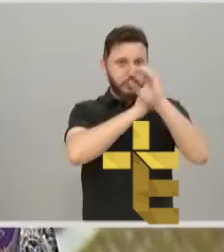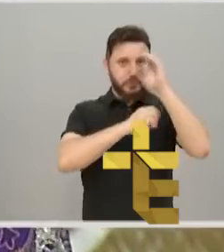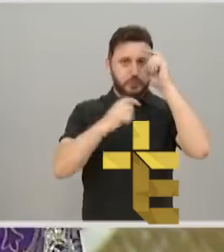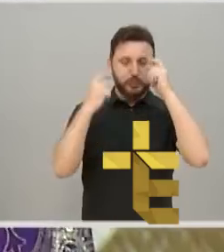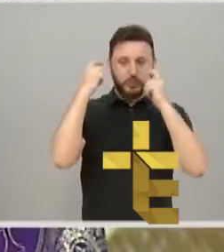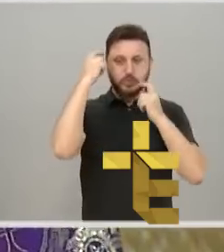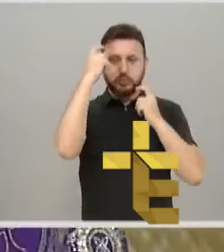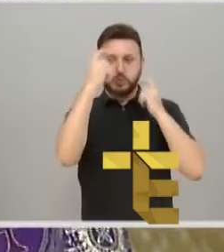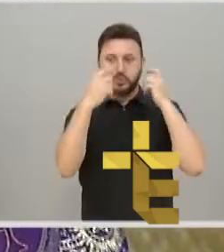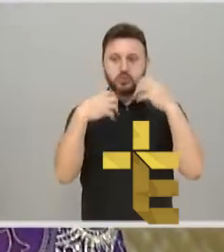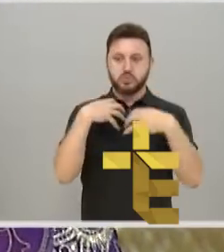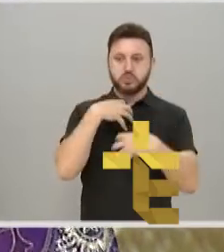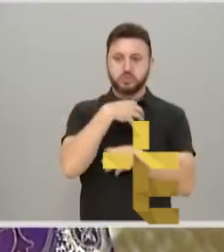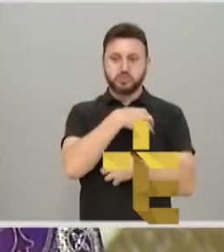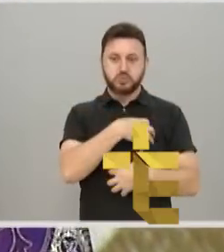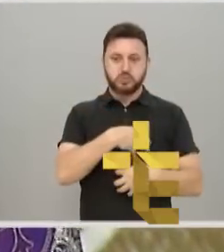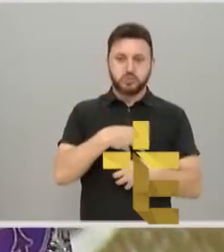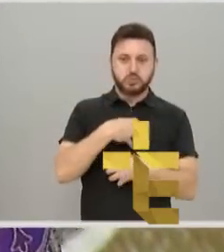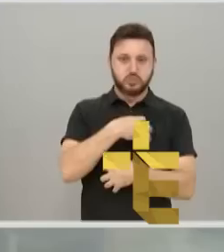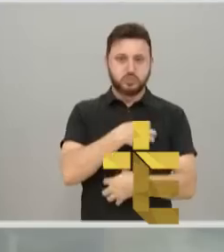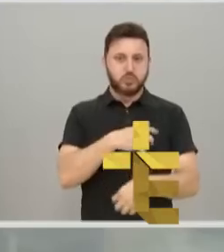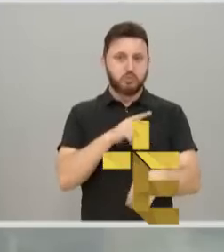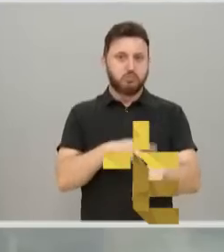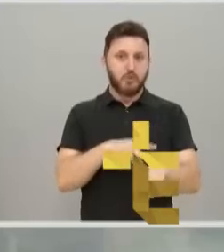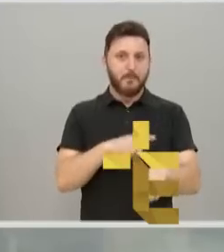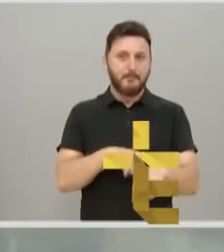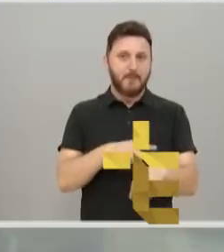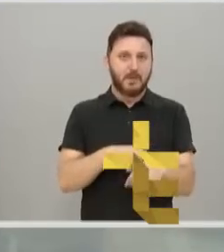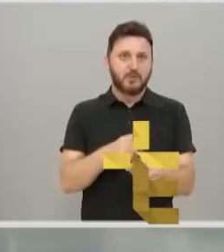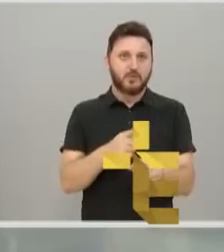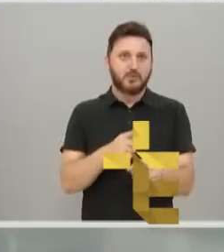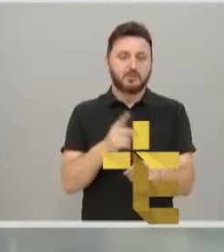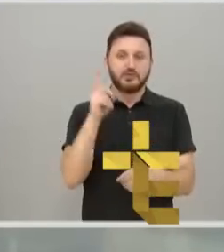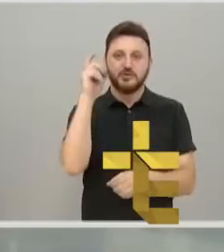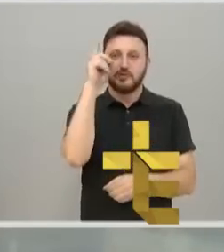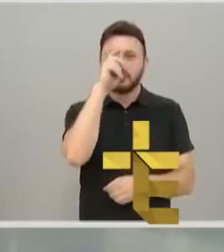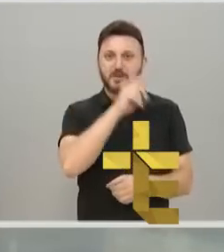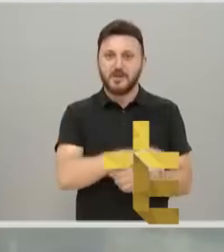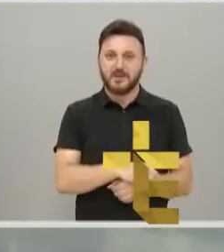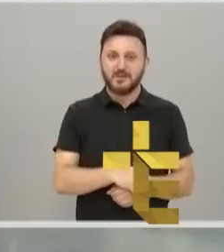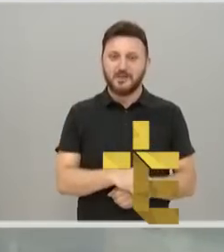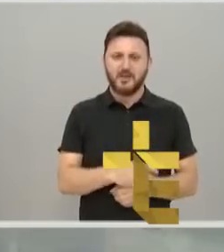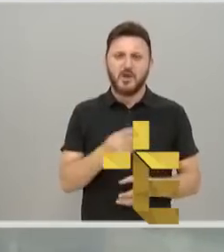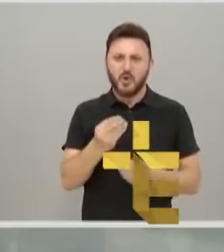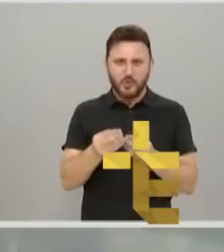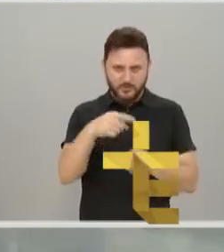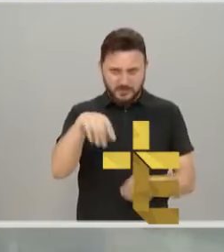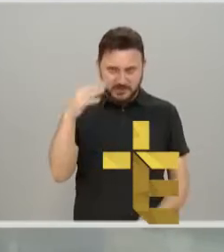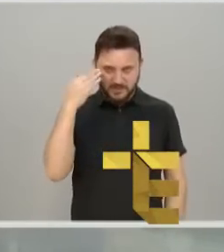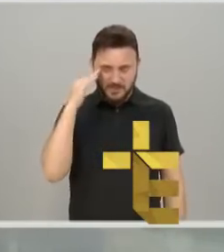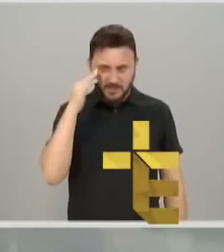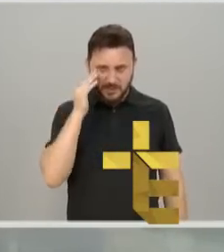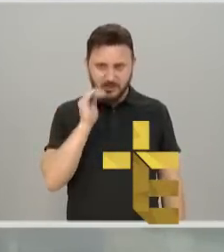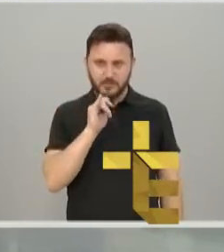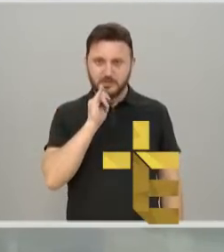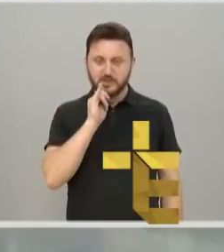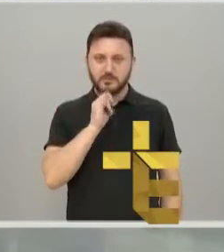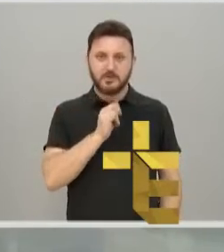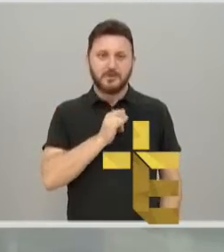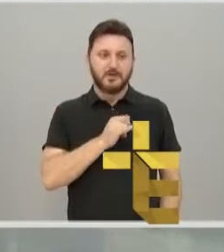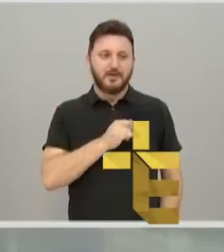levando a um momento de deserto. Não sei se você entende o que eu falo, deserto, de